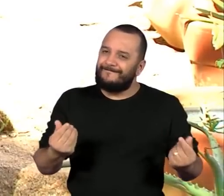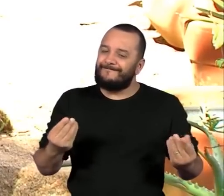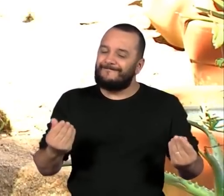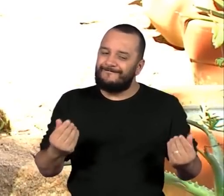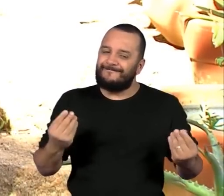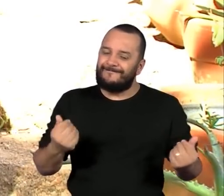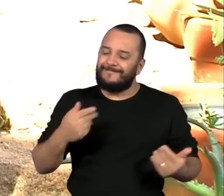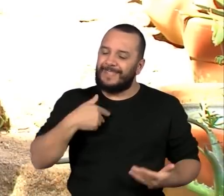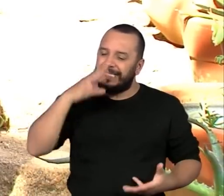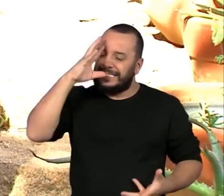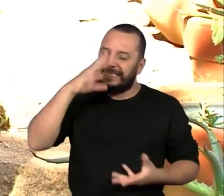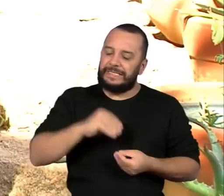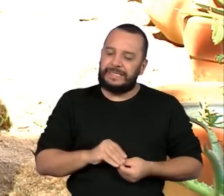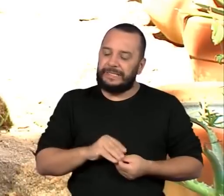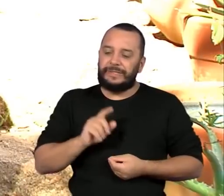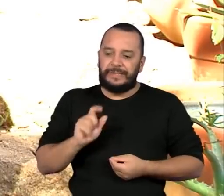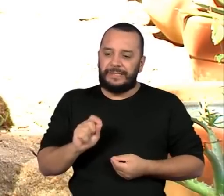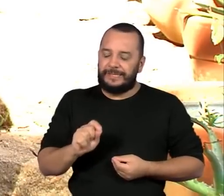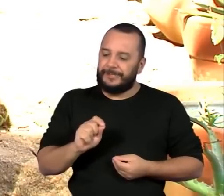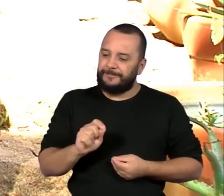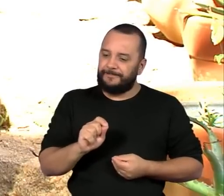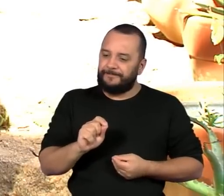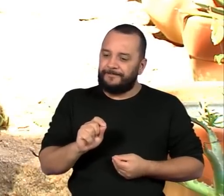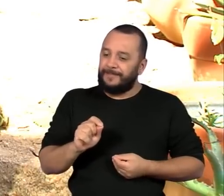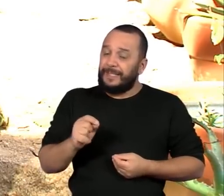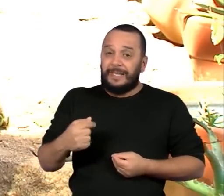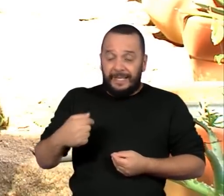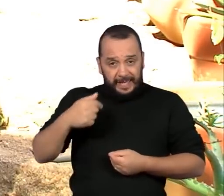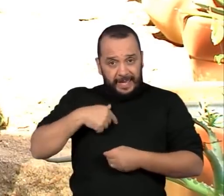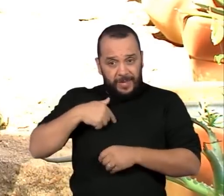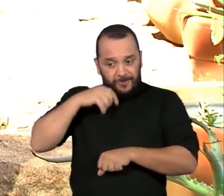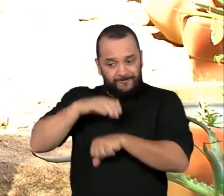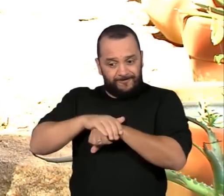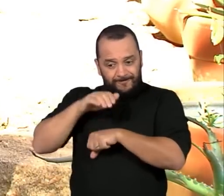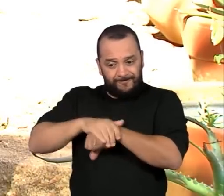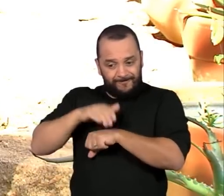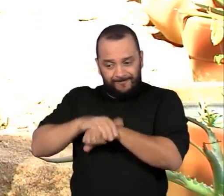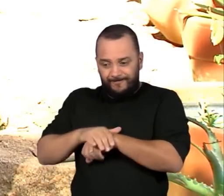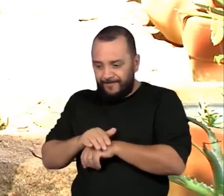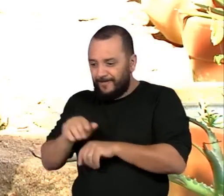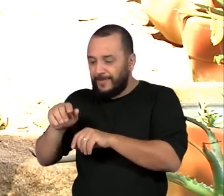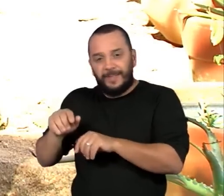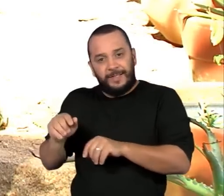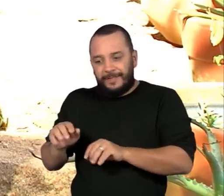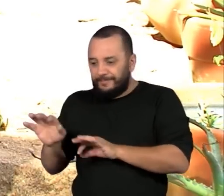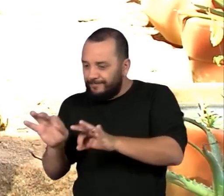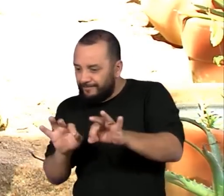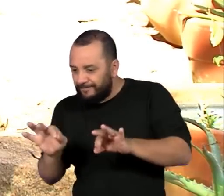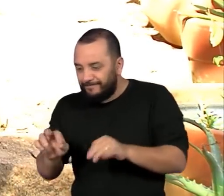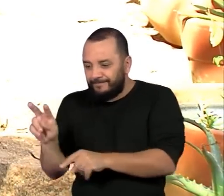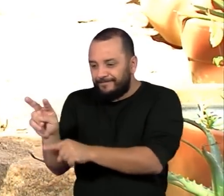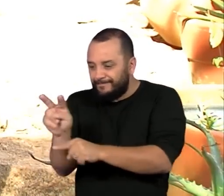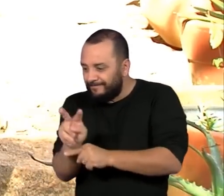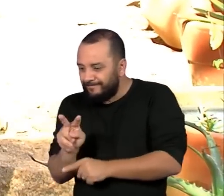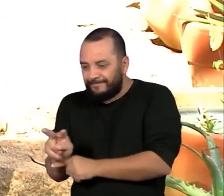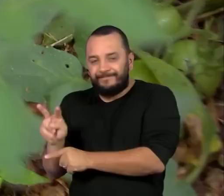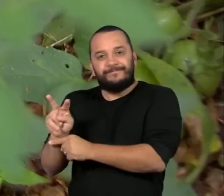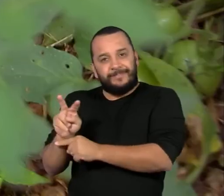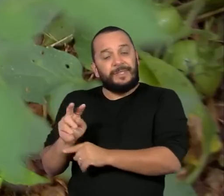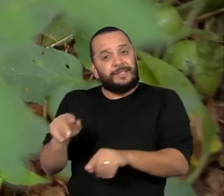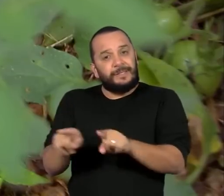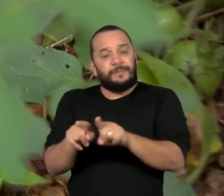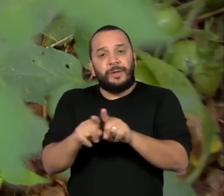gente entende que a real preservação vem de quando a gente está consumindo alimentos dos biomas que a gente tem no Brasil,